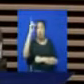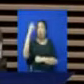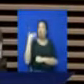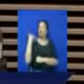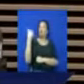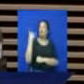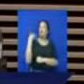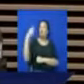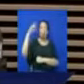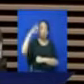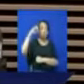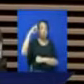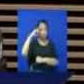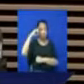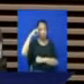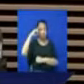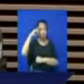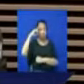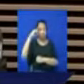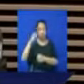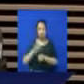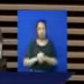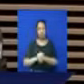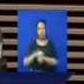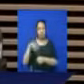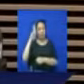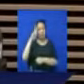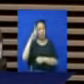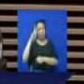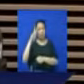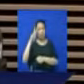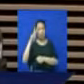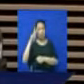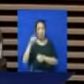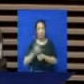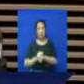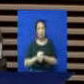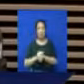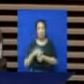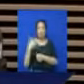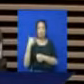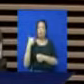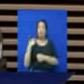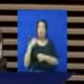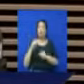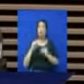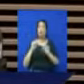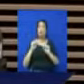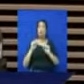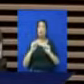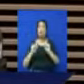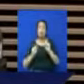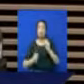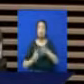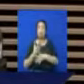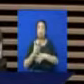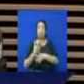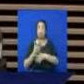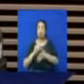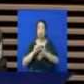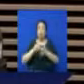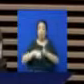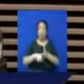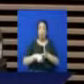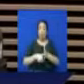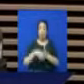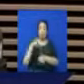dia. Mais ou menos a lembrança bíblica que nós temos deste chamado e do que vai acontecer posteriormente a este chamado é